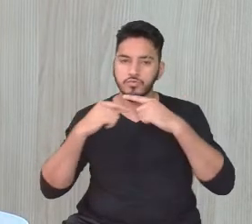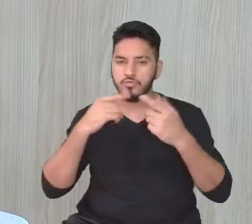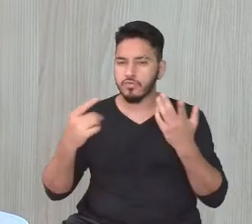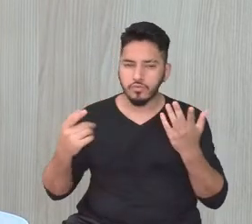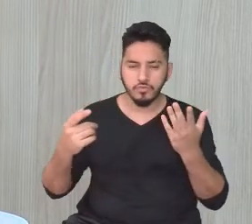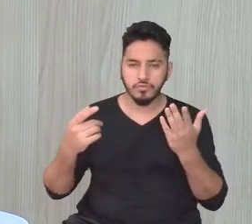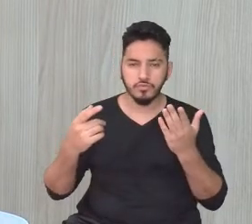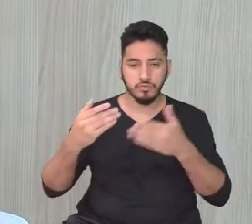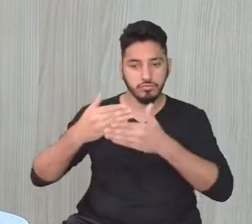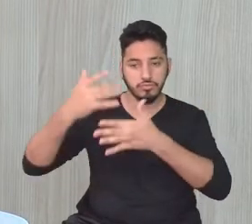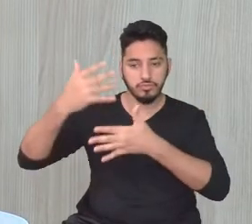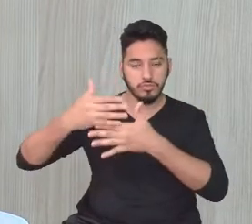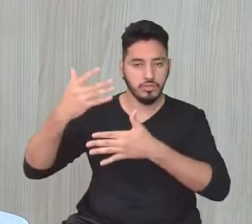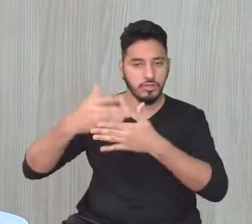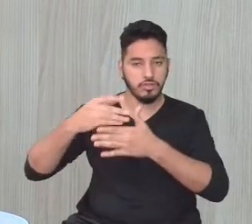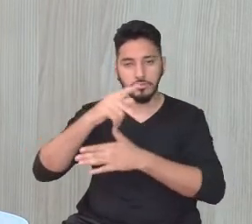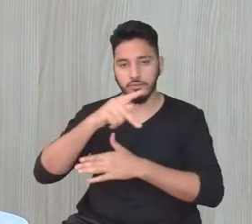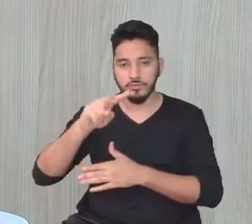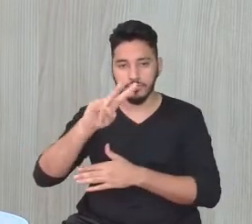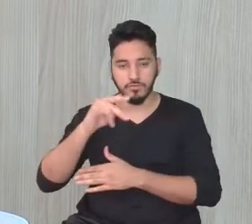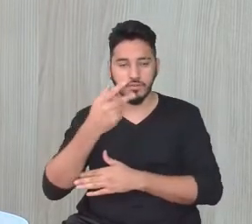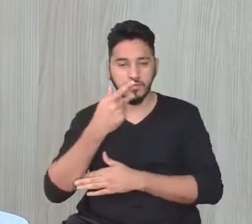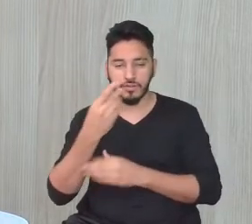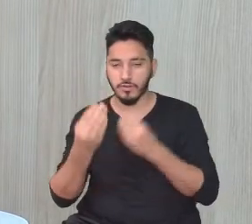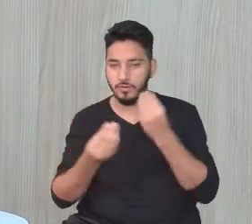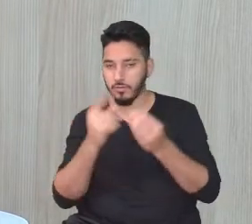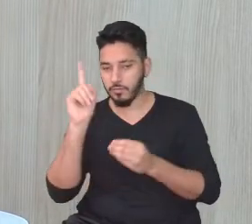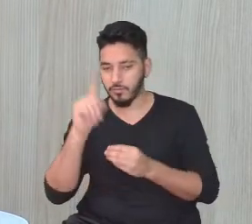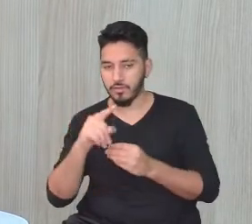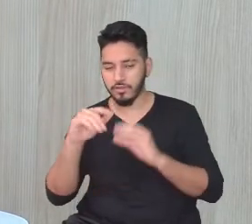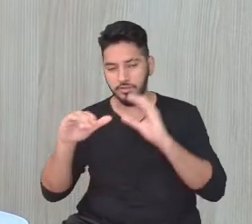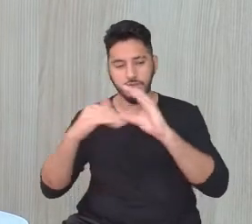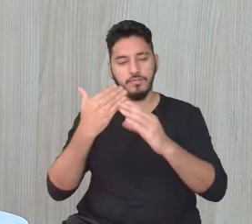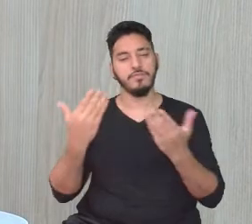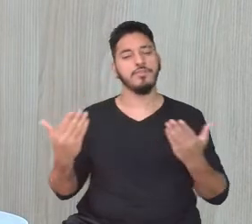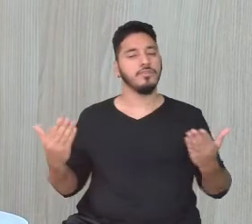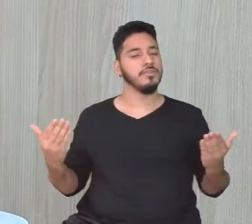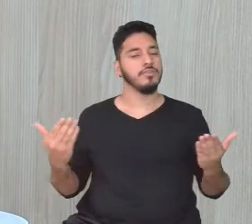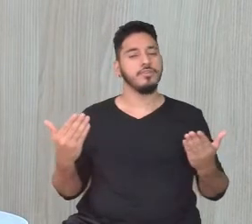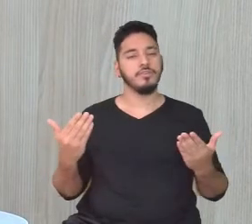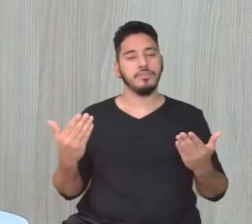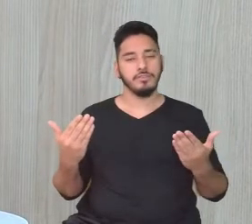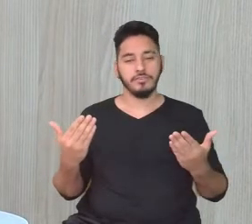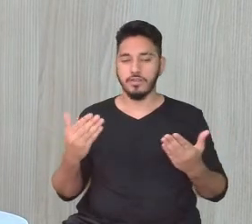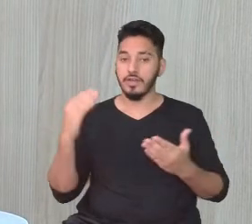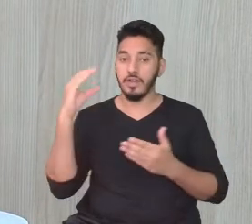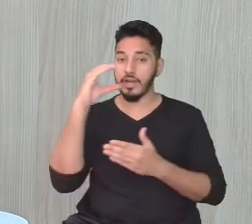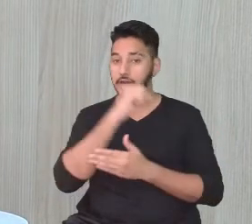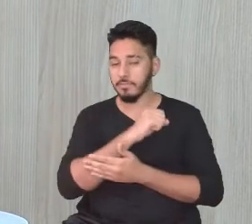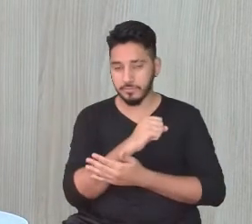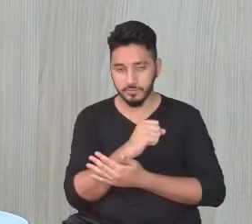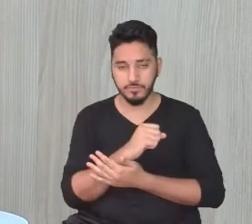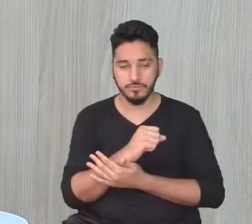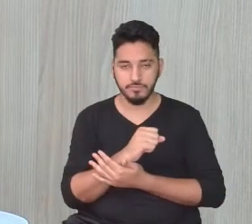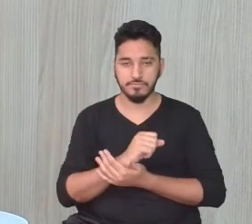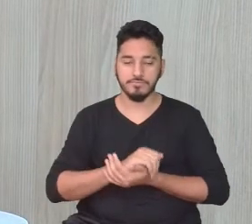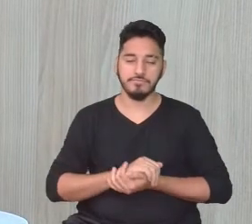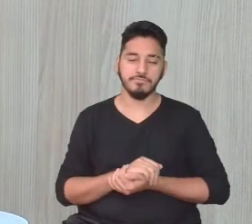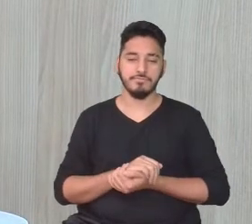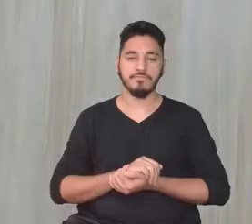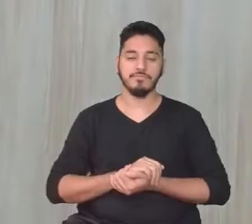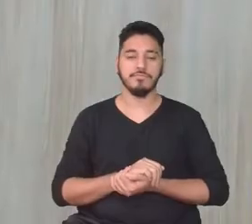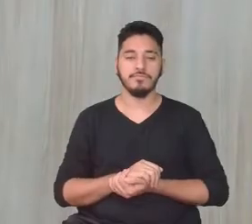manda aí pelo chat do Sorriso dizer para onde é o caminho manda para cá que a gente desenrola na hora ficava brincando então doce